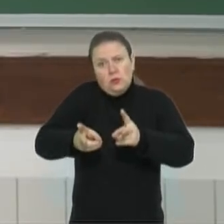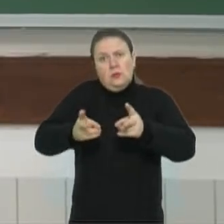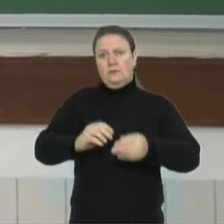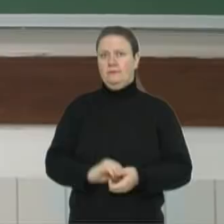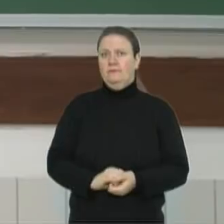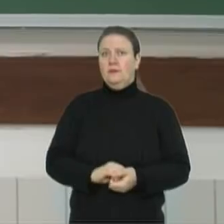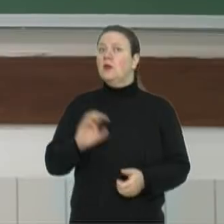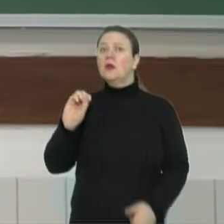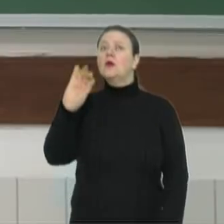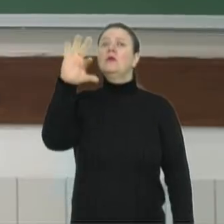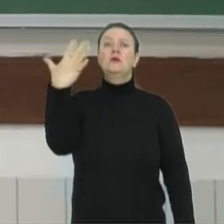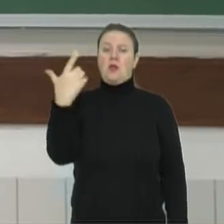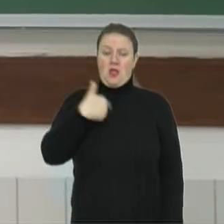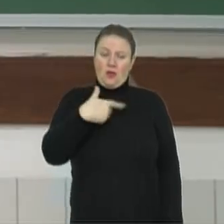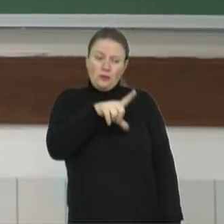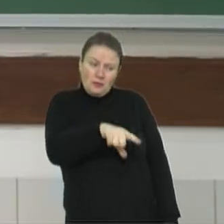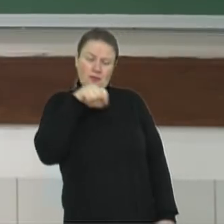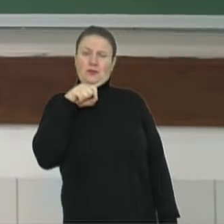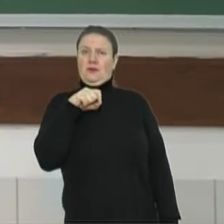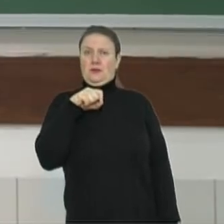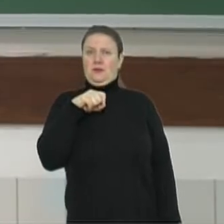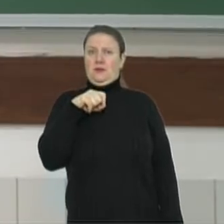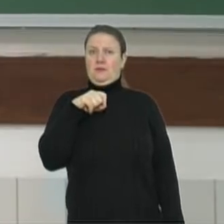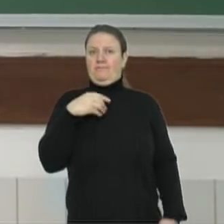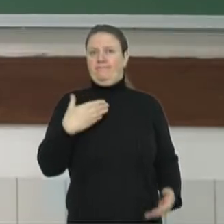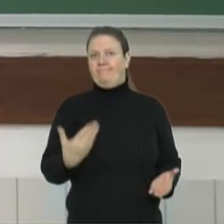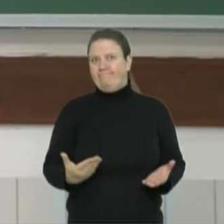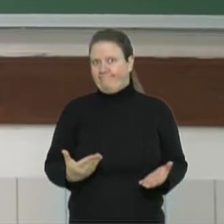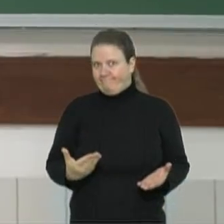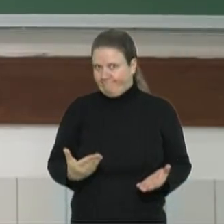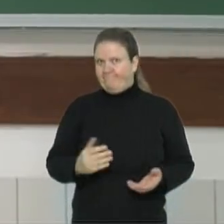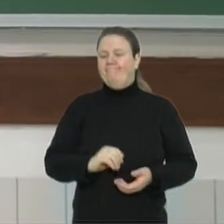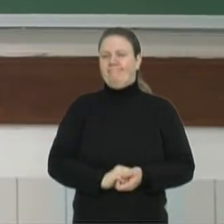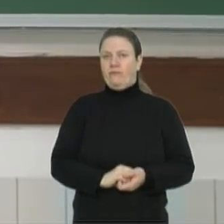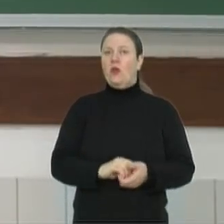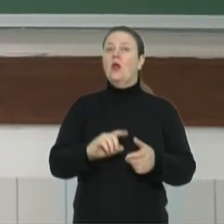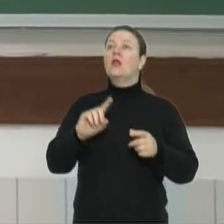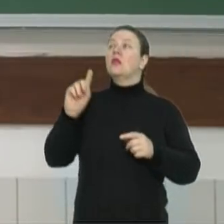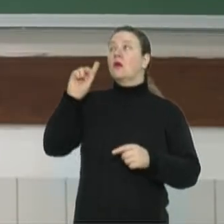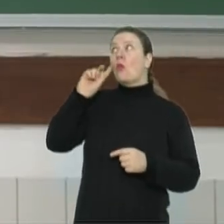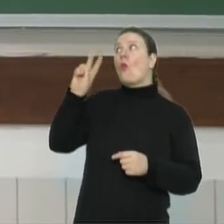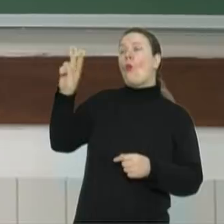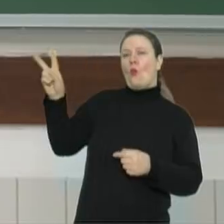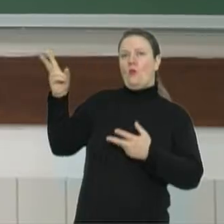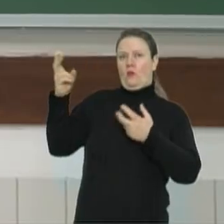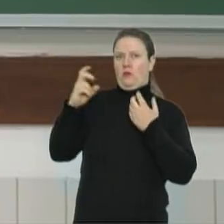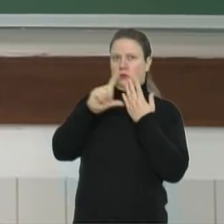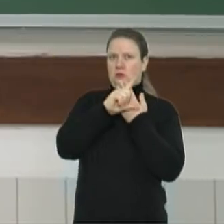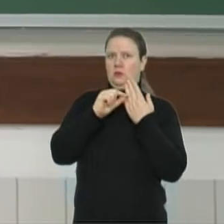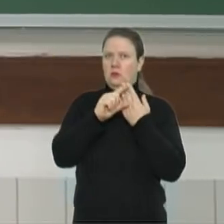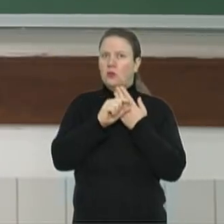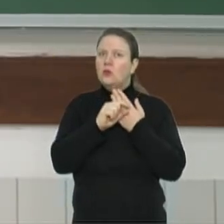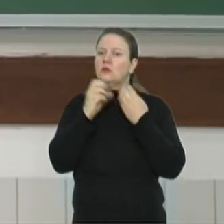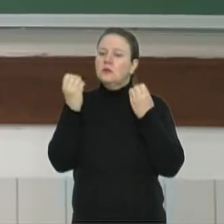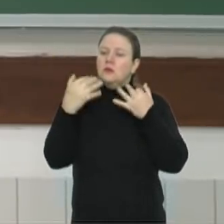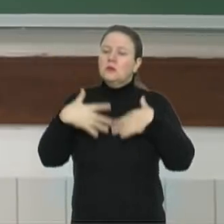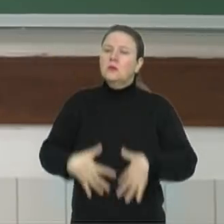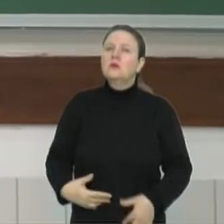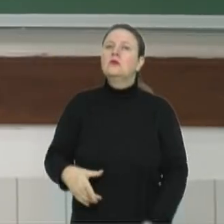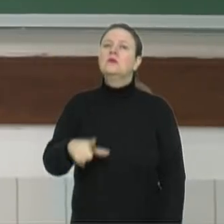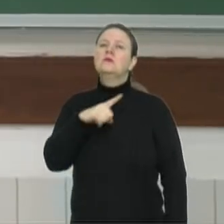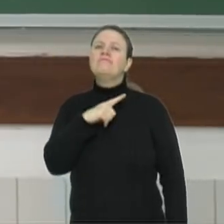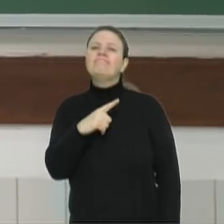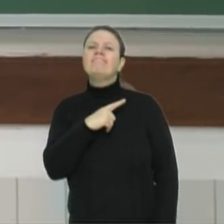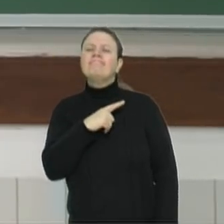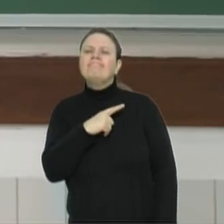mundo que nós não escolhemos. Tá? Só que daí, tá, Heidegger vai dizer que há uma tendência